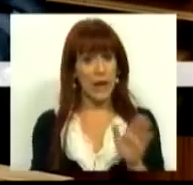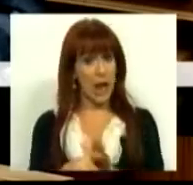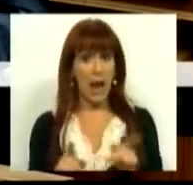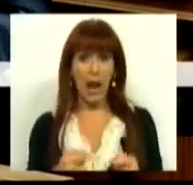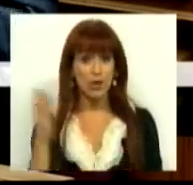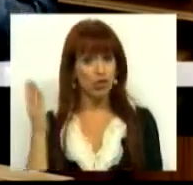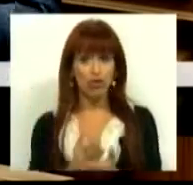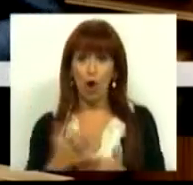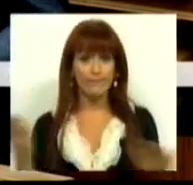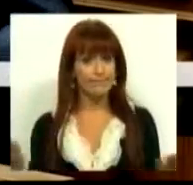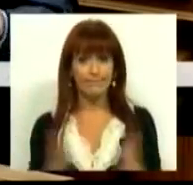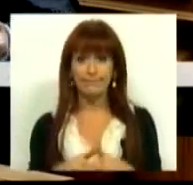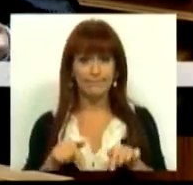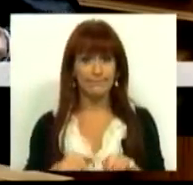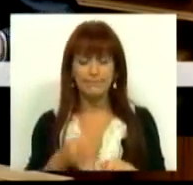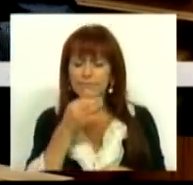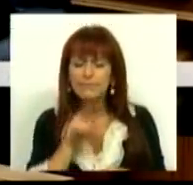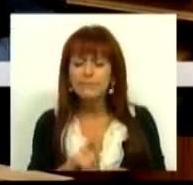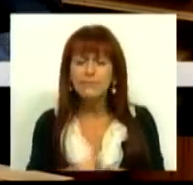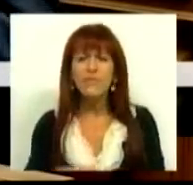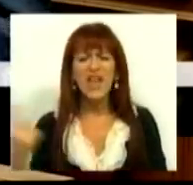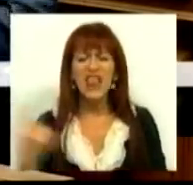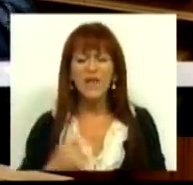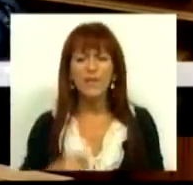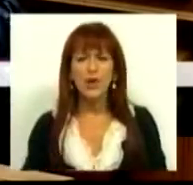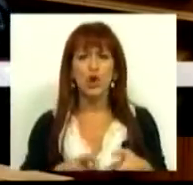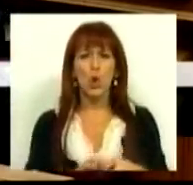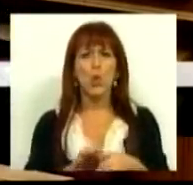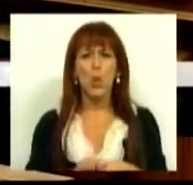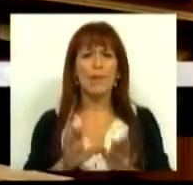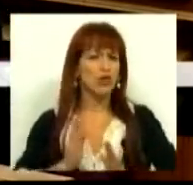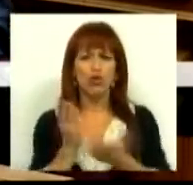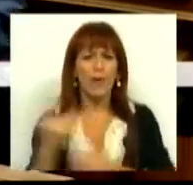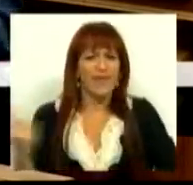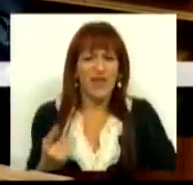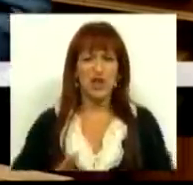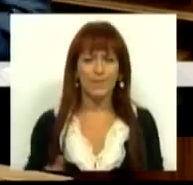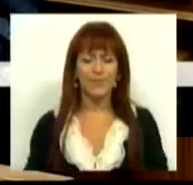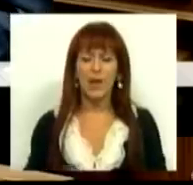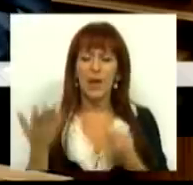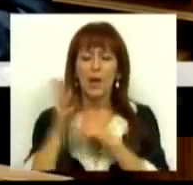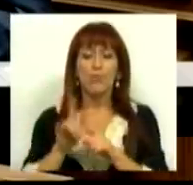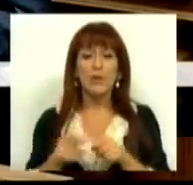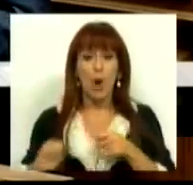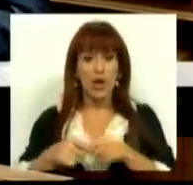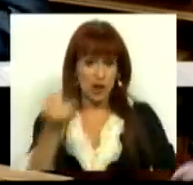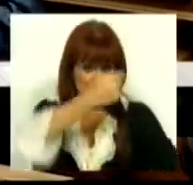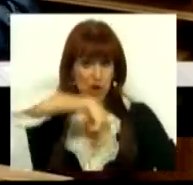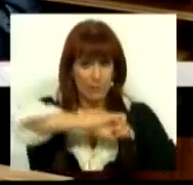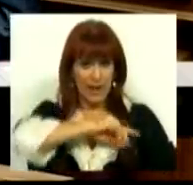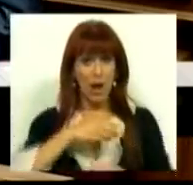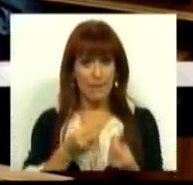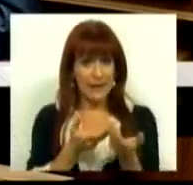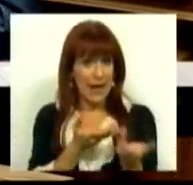legislação exclusivamente isto referido, deveres de colaboração. Por exemplo, a organização espanhola,